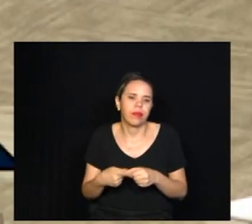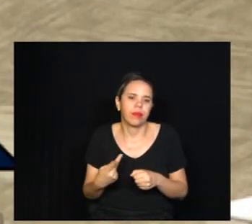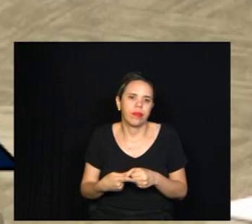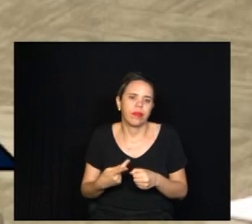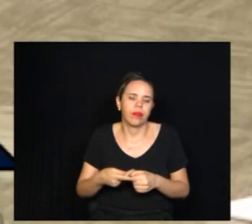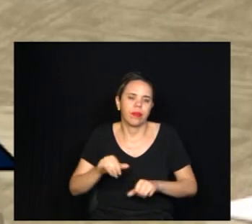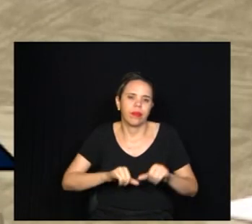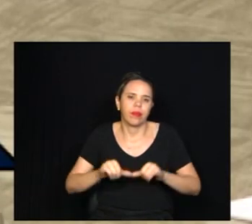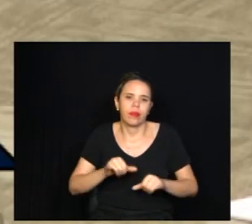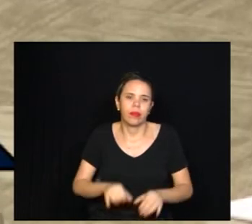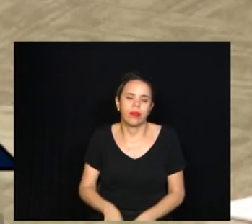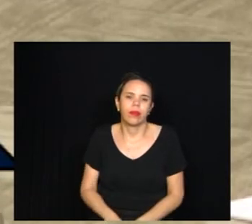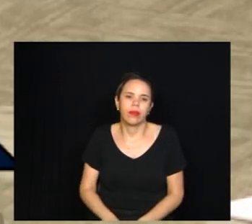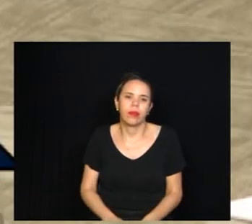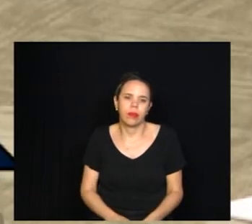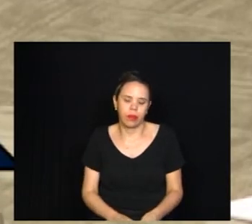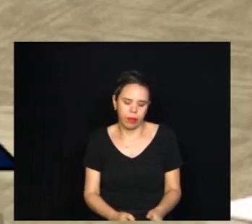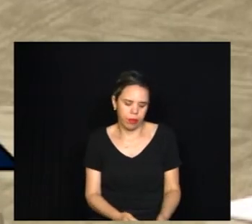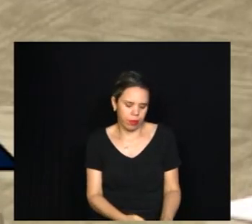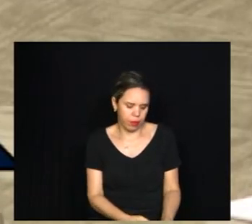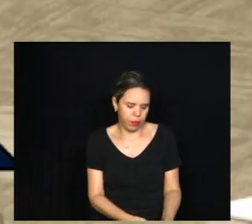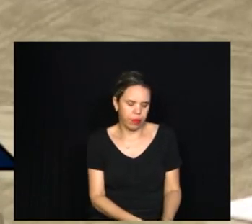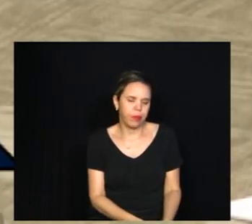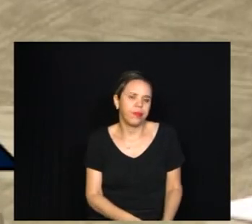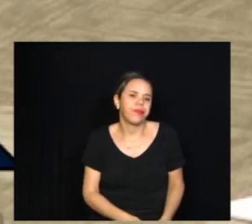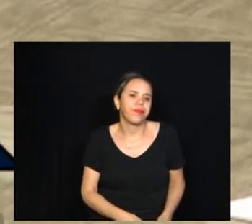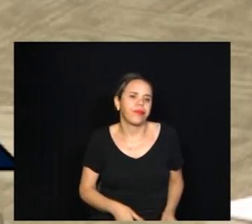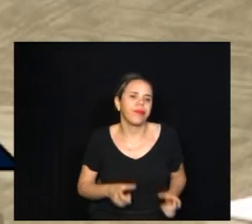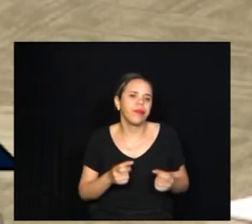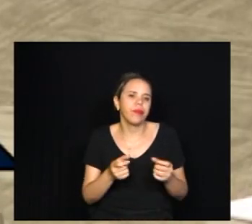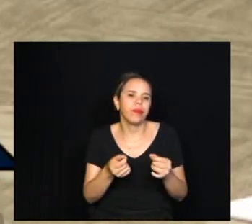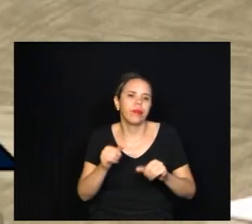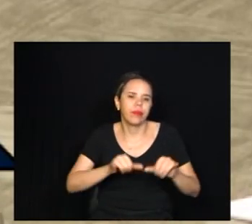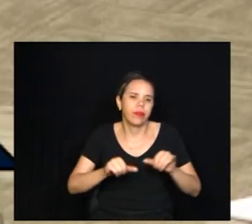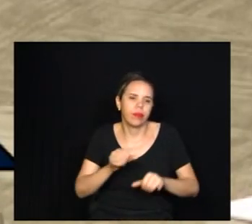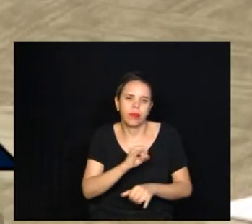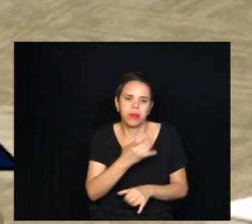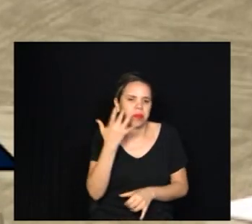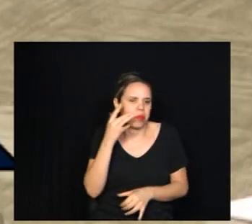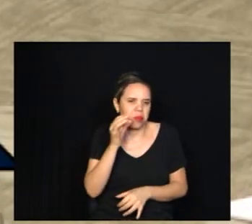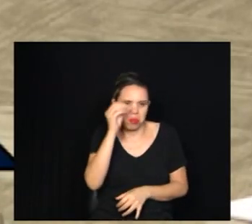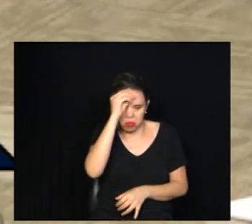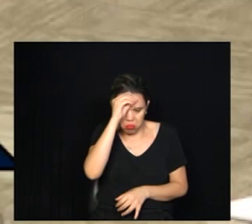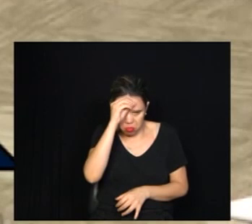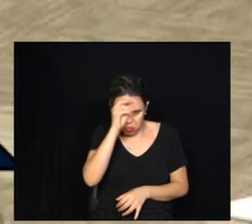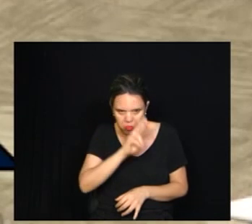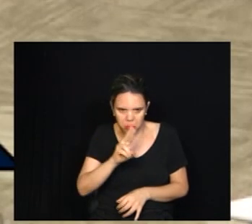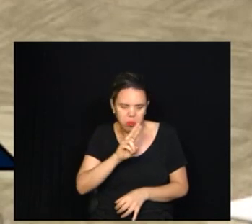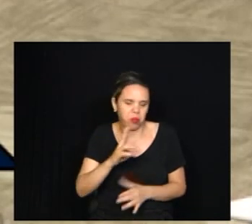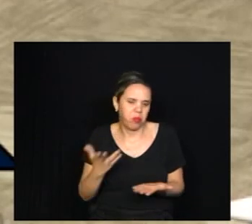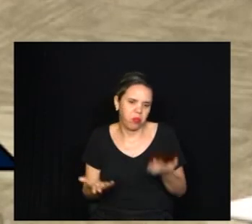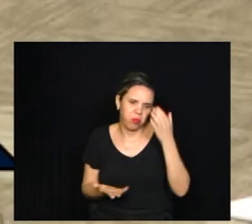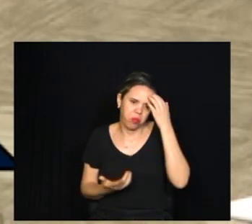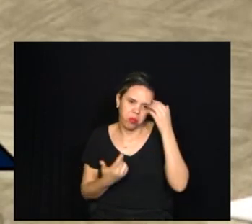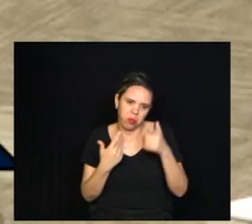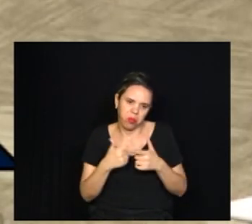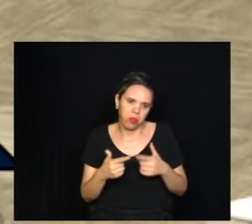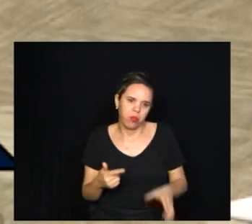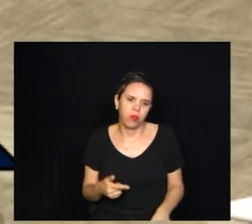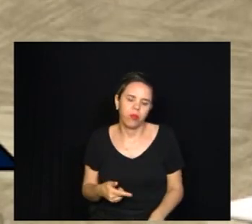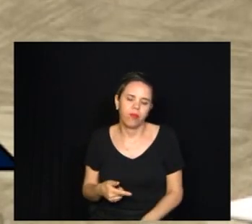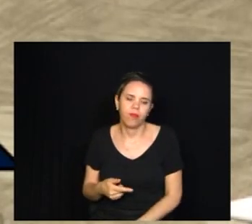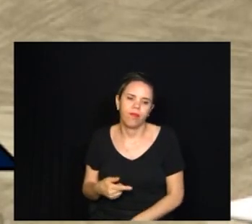tóxico, de origem cancerígena, se não souber ter o devido manejo. E